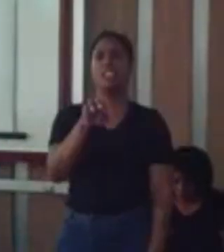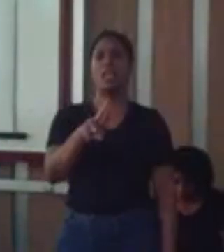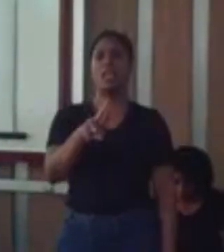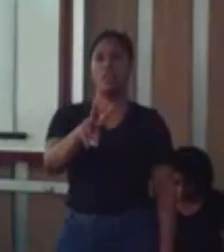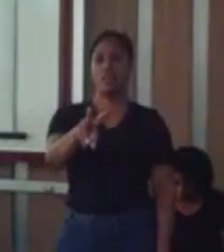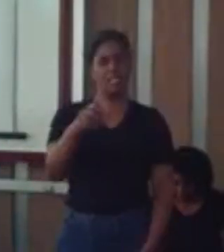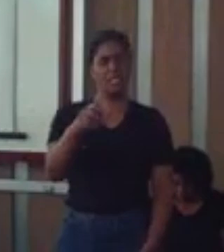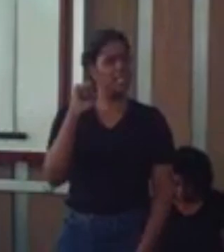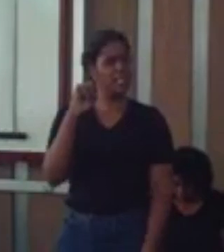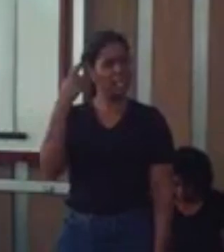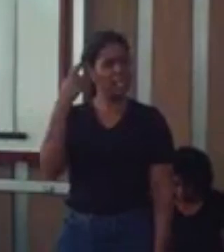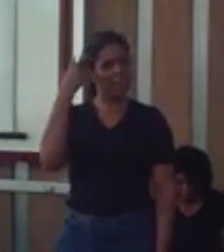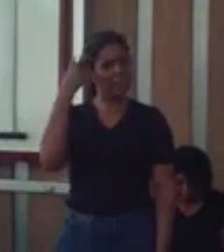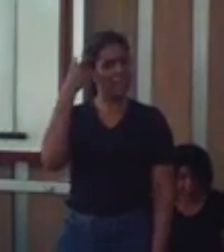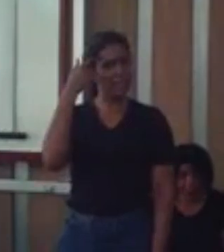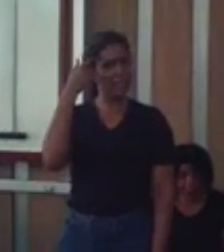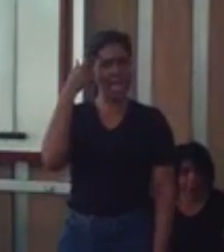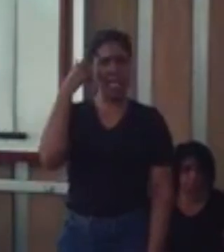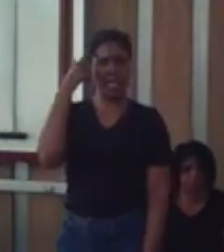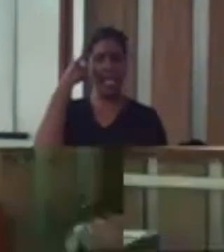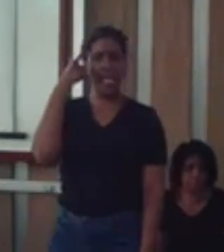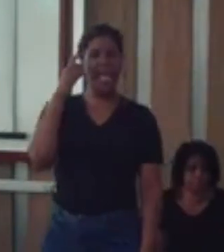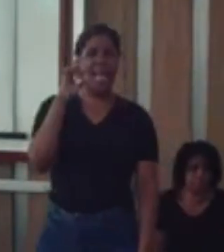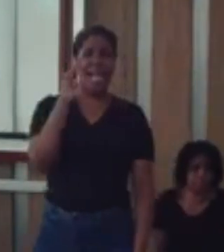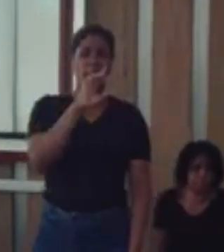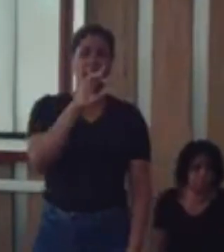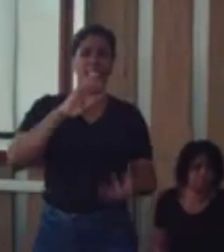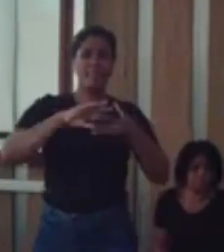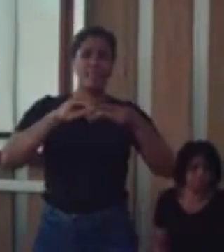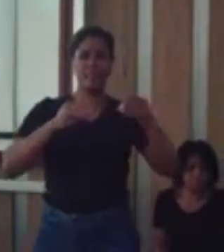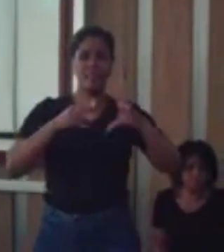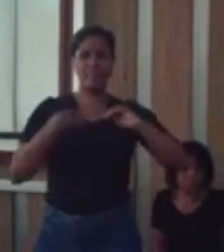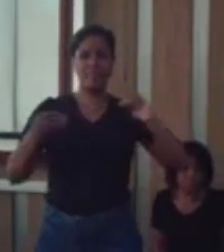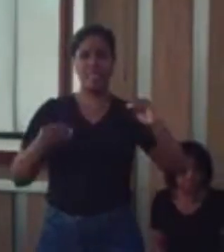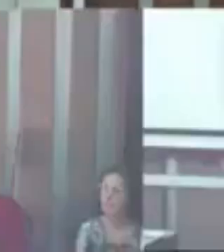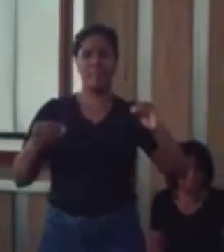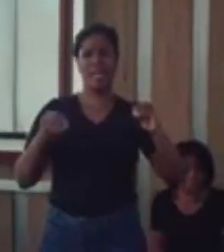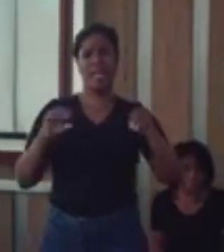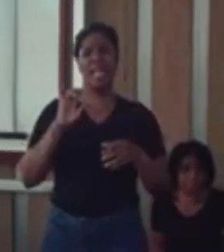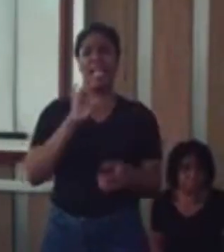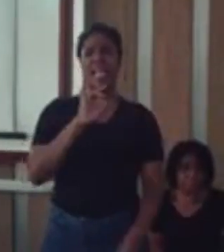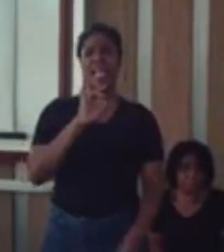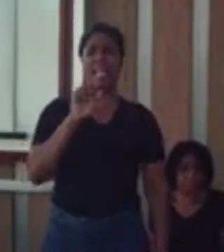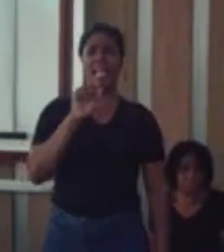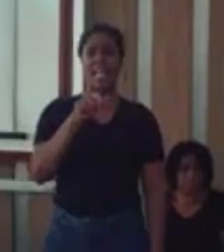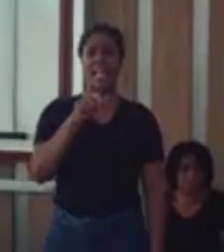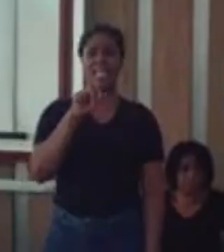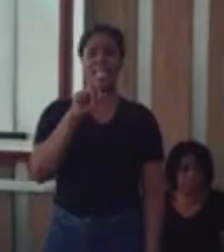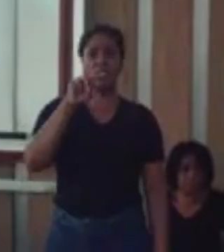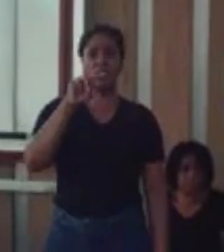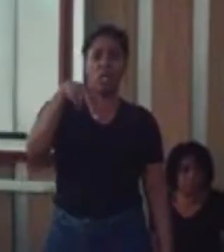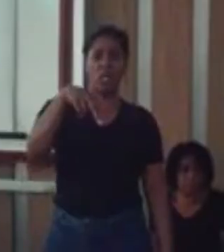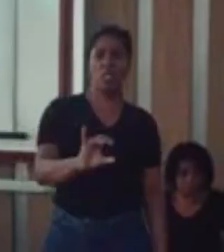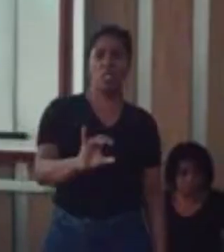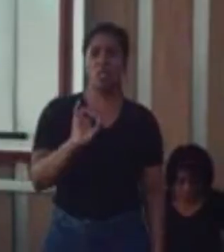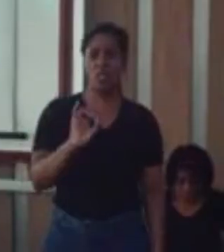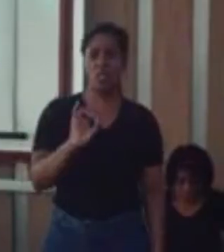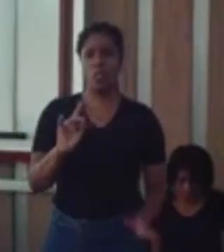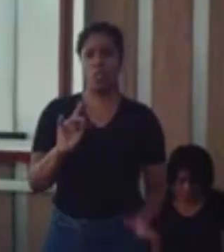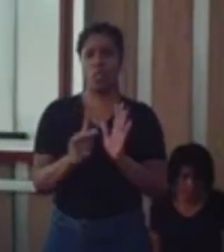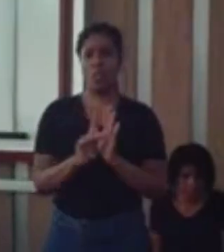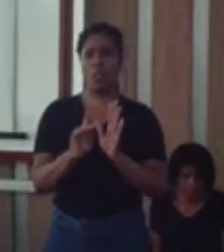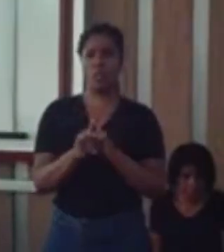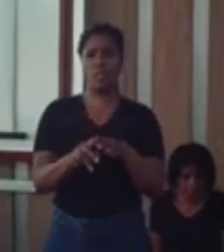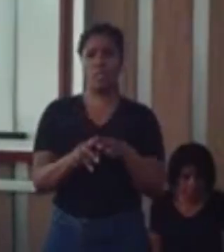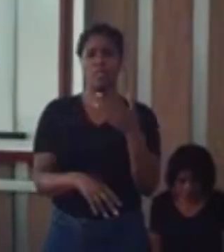num nervo, cada fibra, cada axônio, né, cada fibra daquelas do neurônio dentro de um